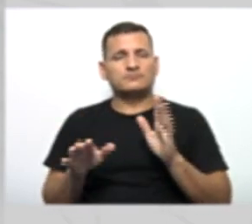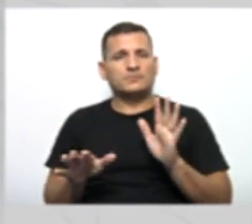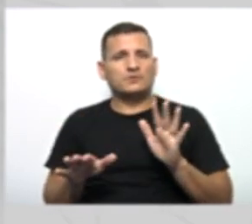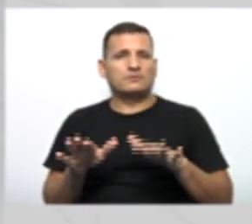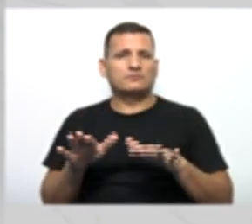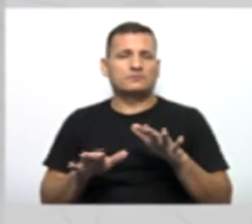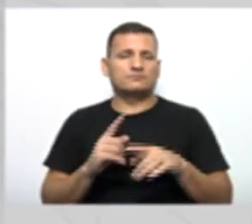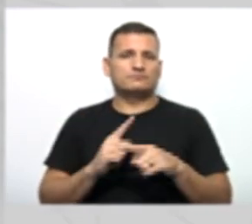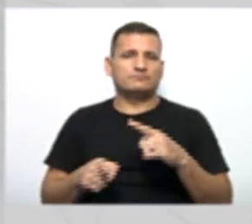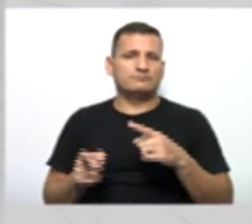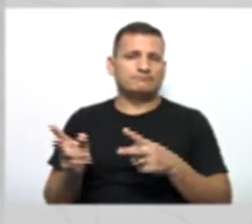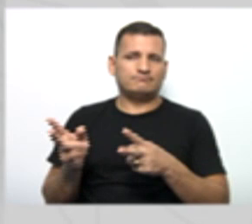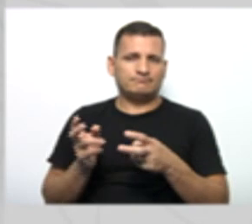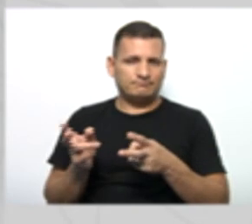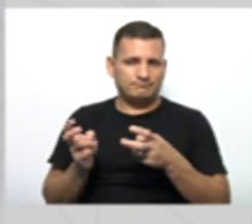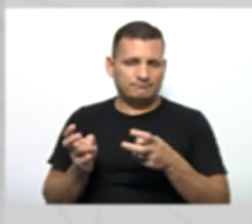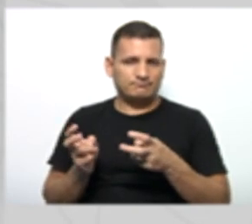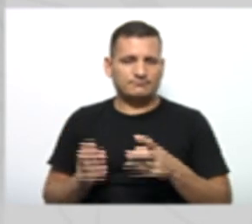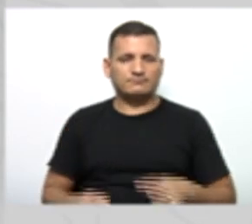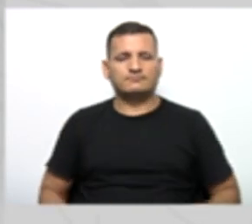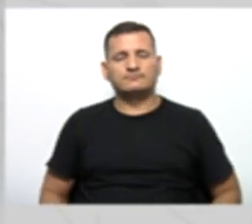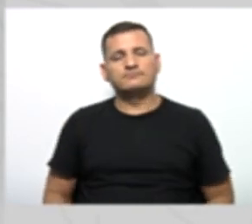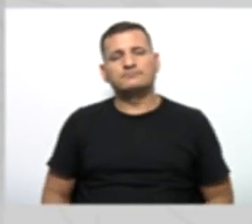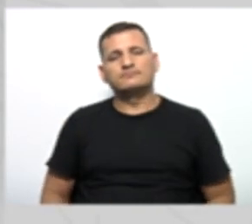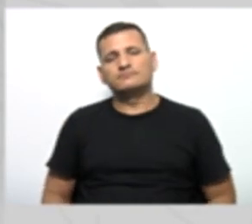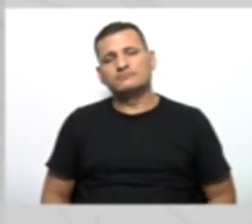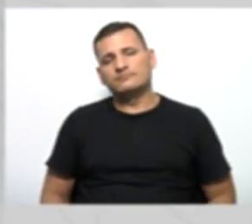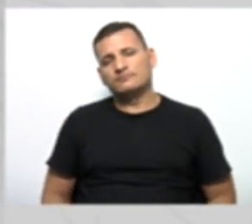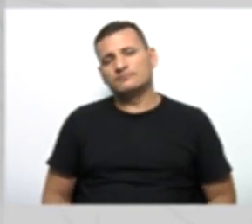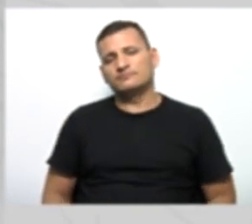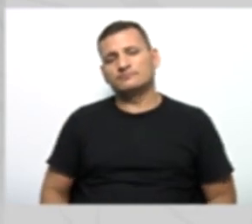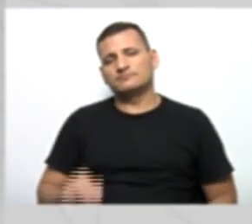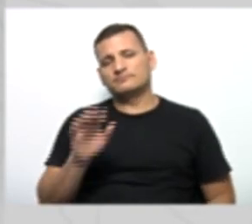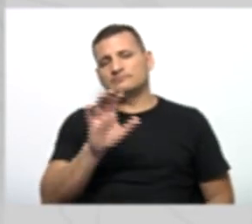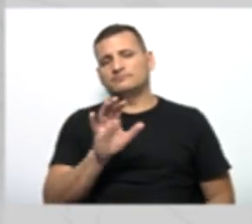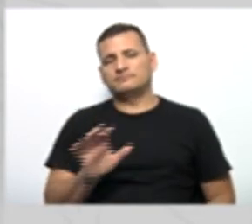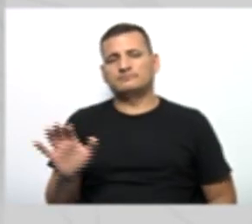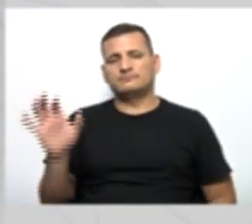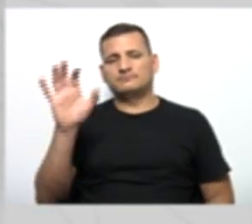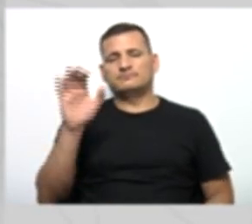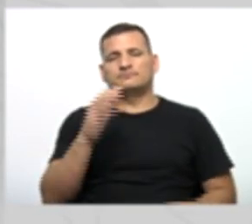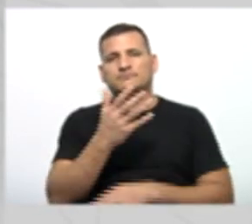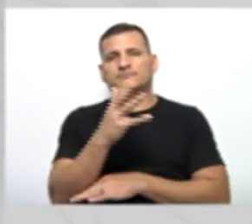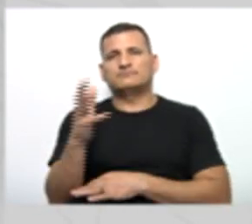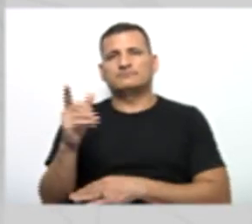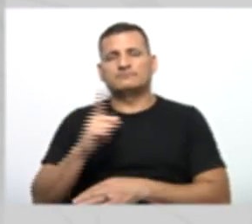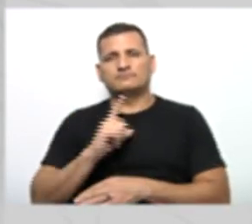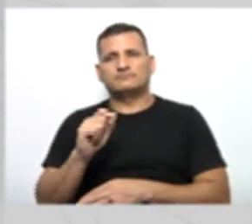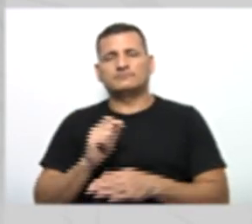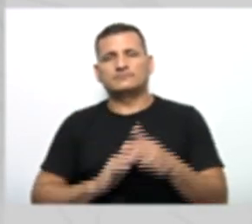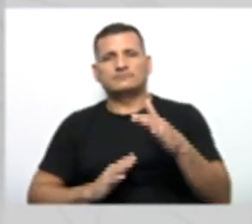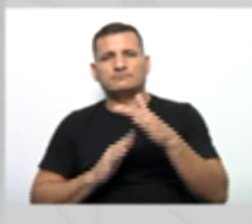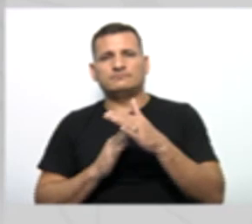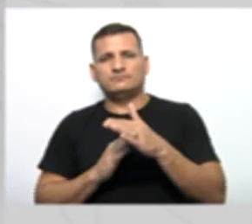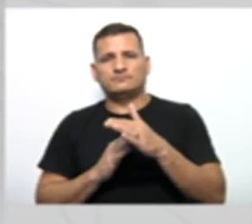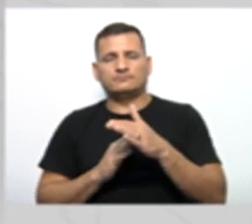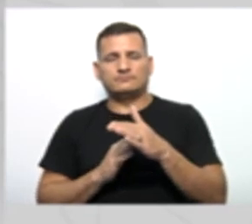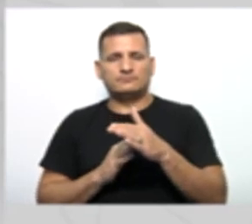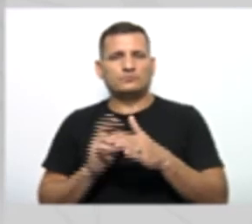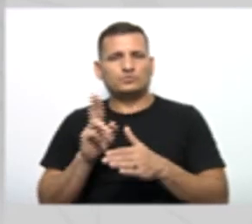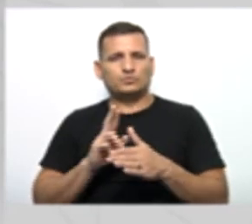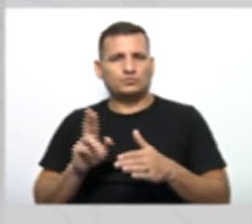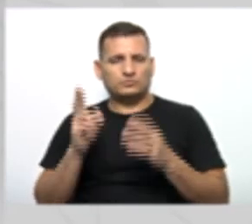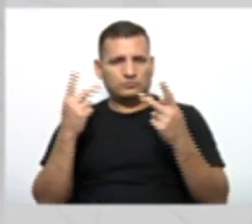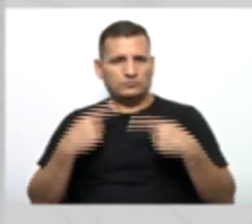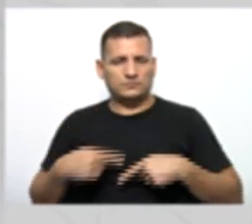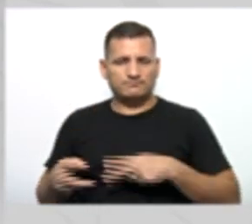proibidas. Como eu estava falando, o zoneamento ambiental ele restringe a atuação do homem sobre algumas áreas